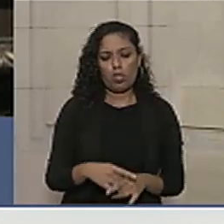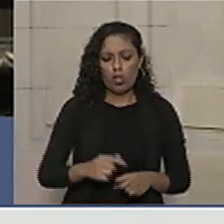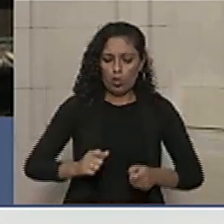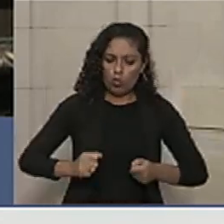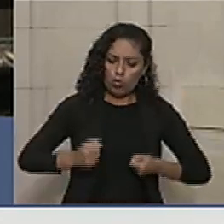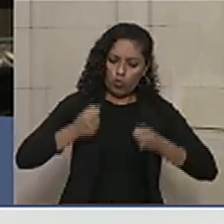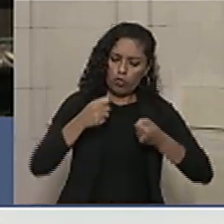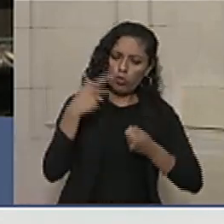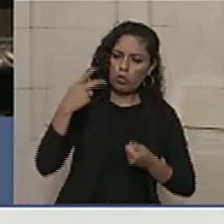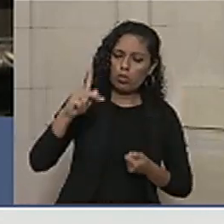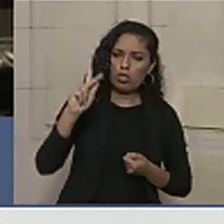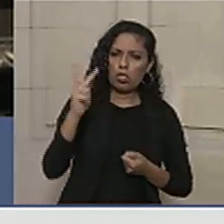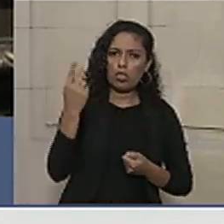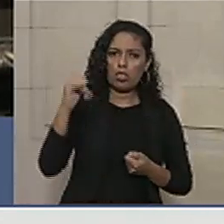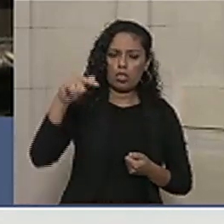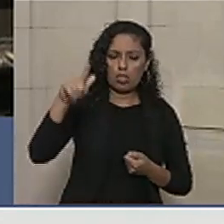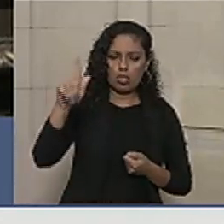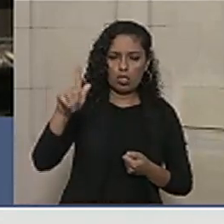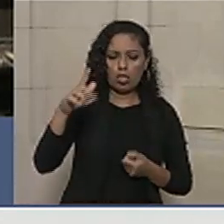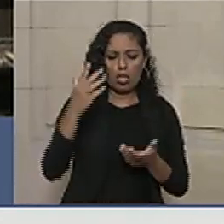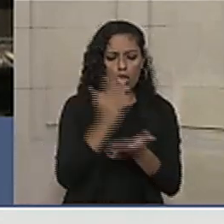Luther King não terminou,